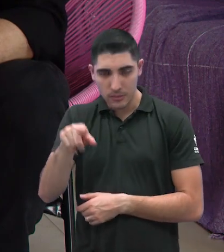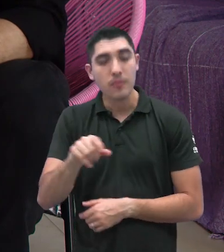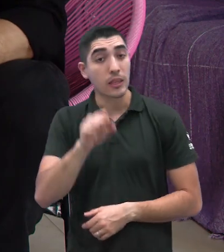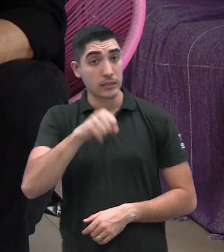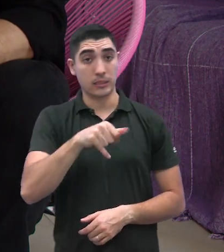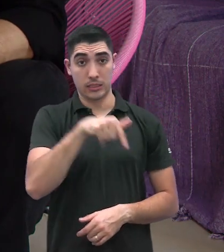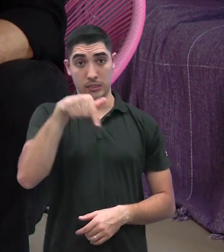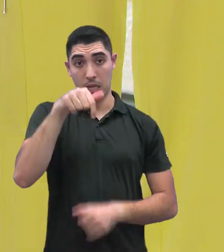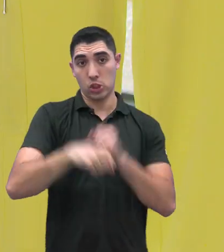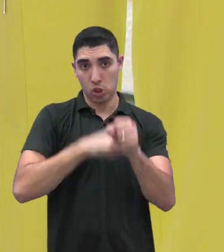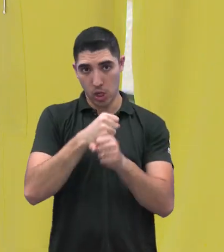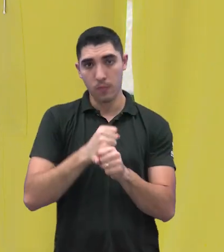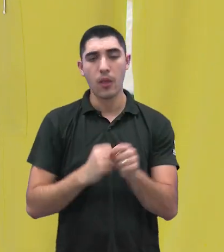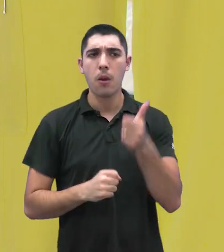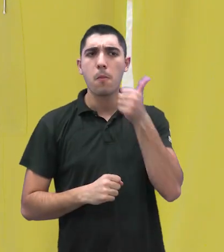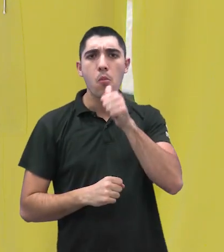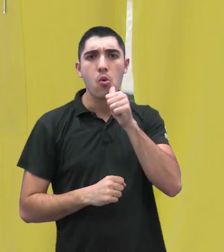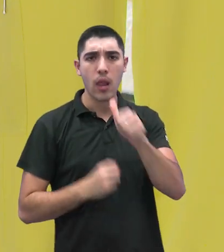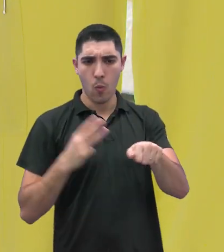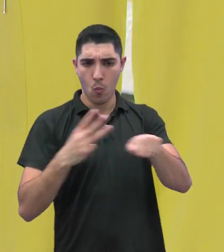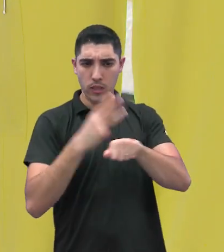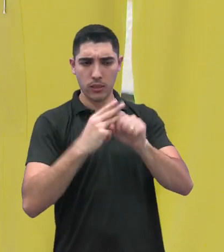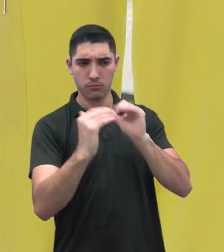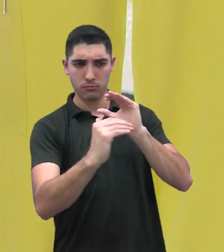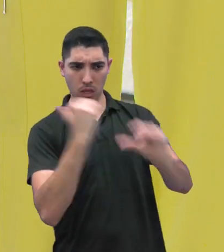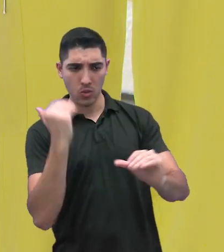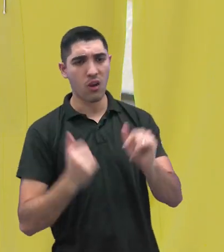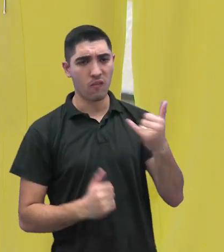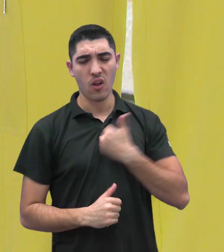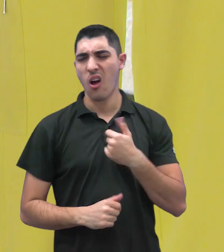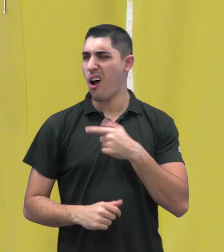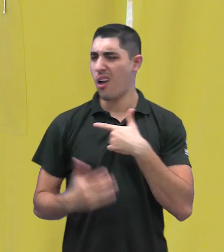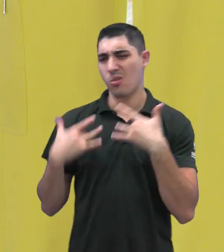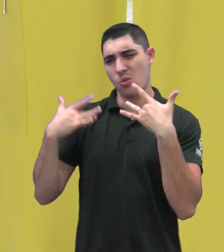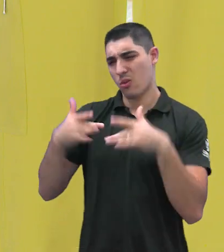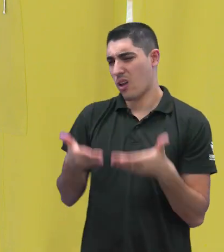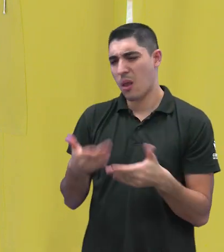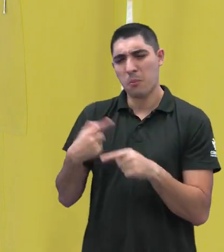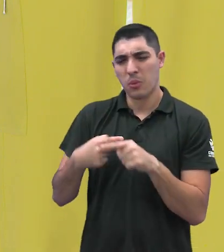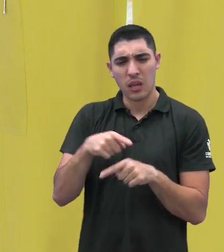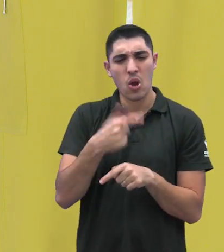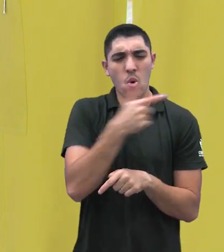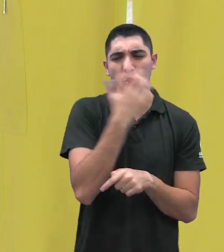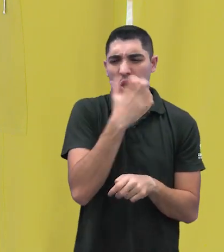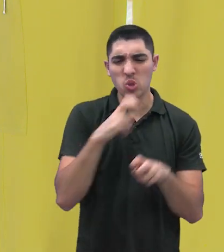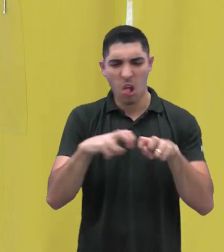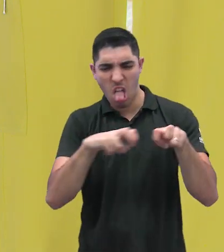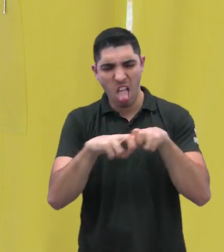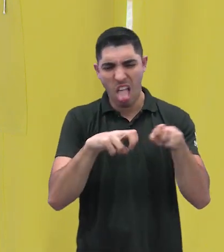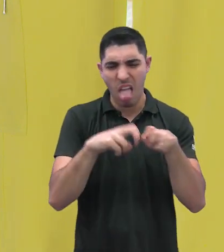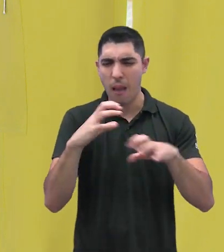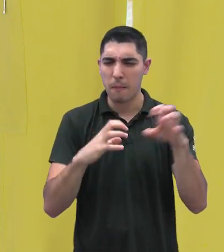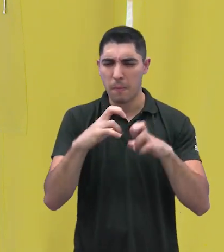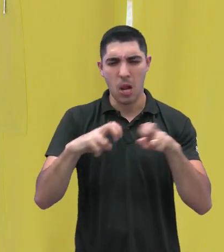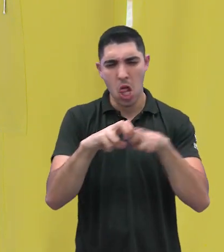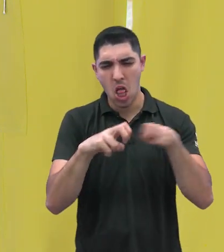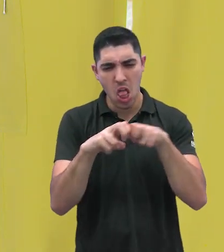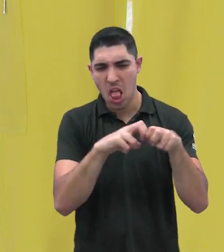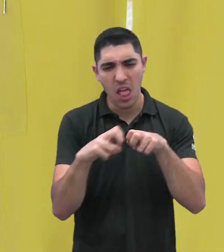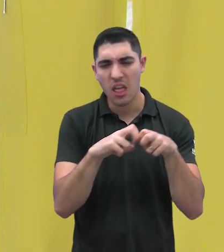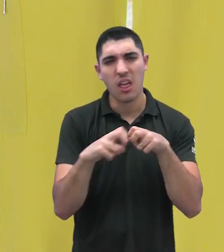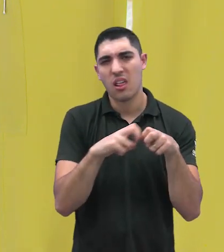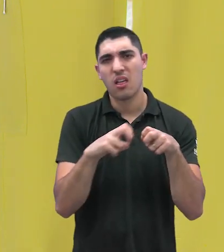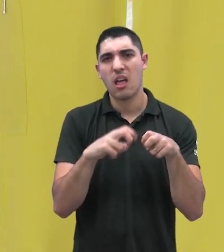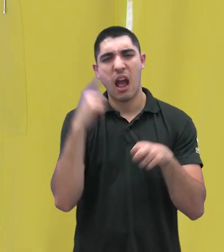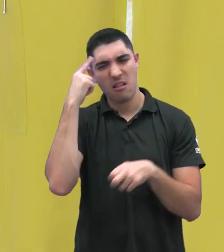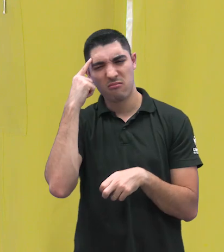7 anos, uma moça me mandou um WhatsApp falando que não ia mais ficar com ele porque ele estava brigando com o outro que ela tinha, e tendo em vista que ela tinha um